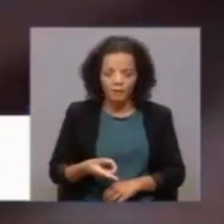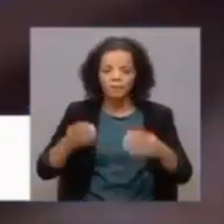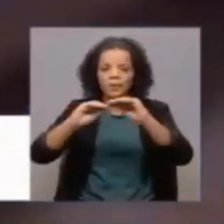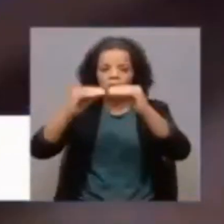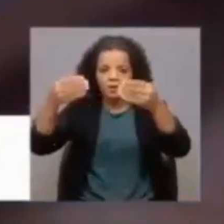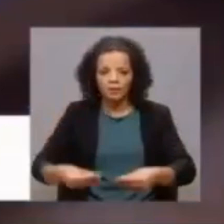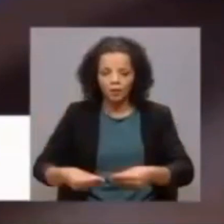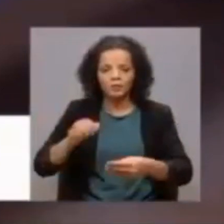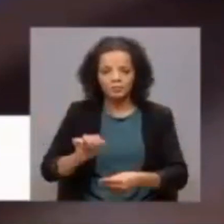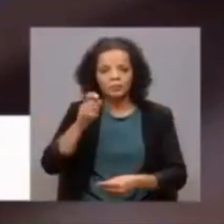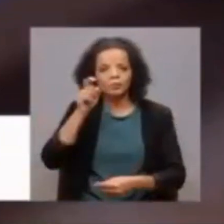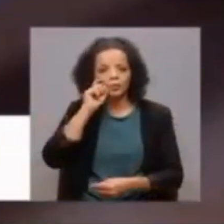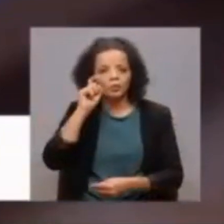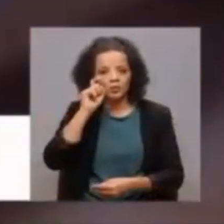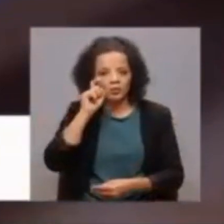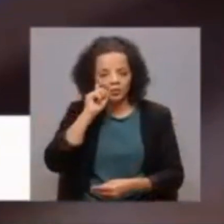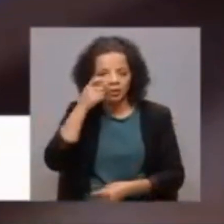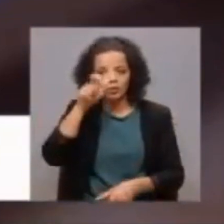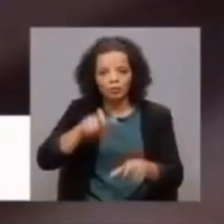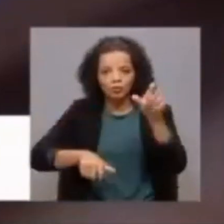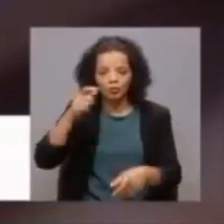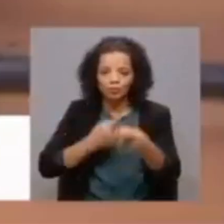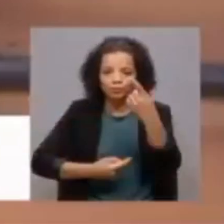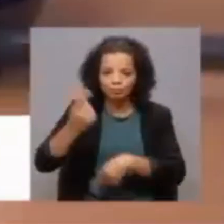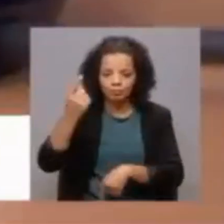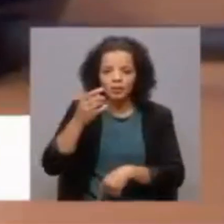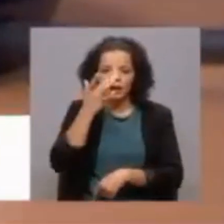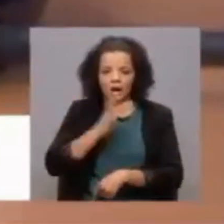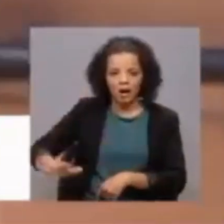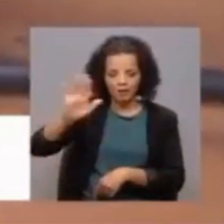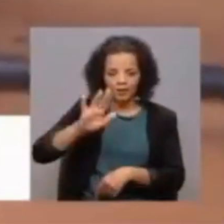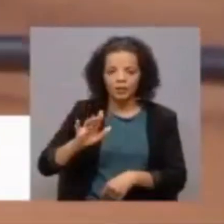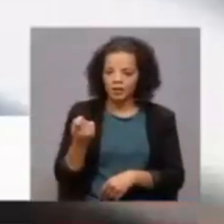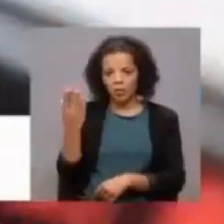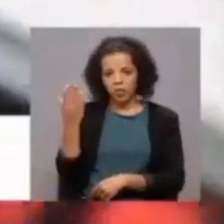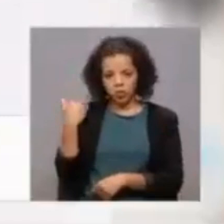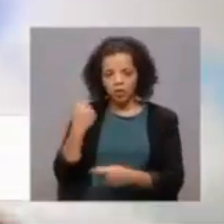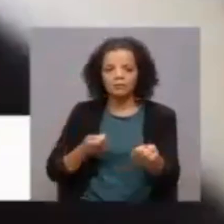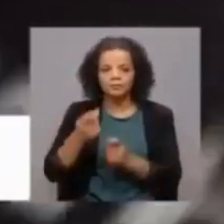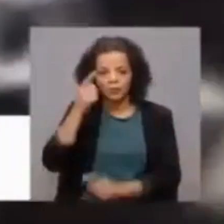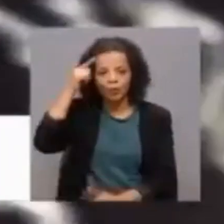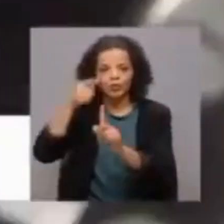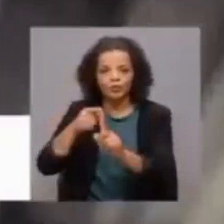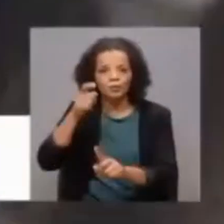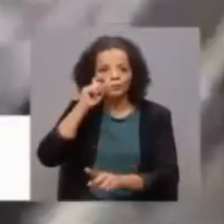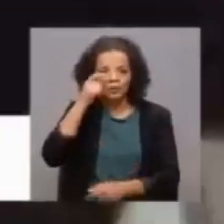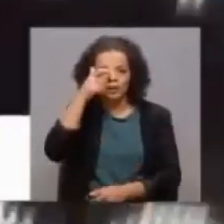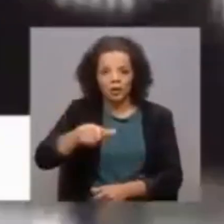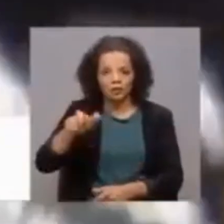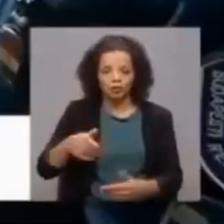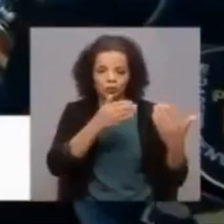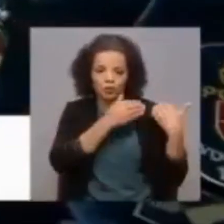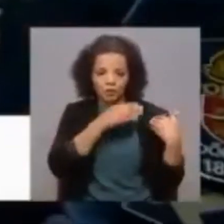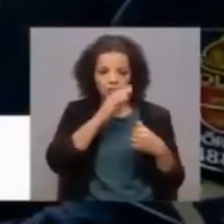de Proteção de Denunciantes de África, uma organização recente que visa proteger os responsáveis pela